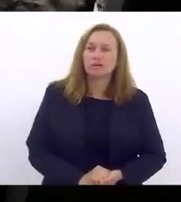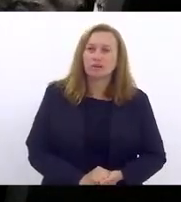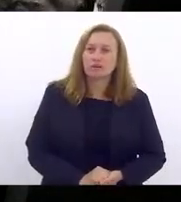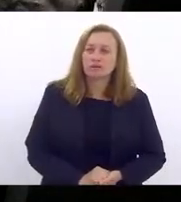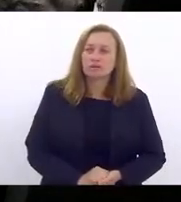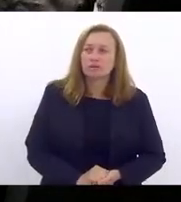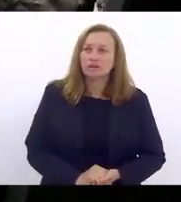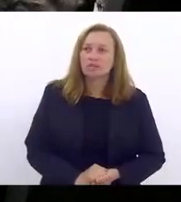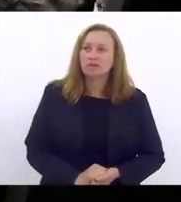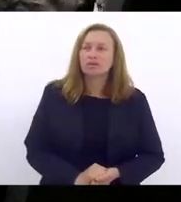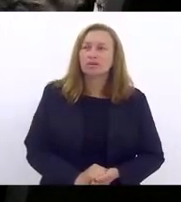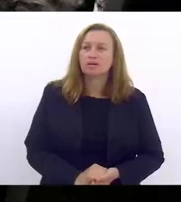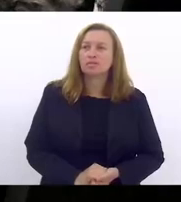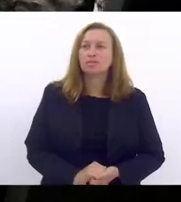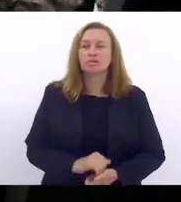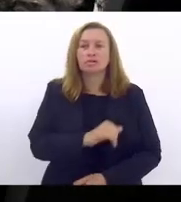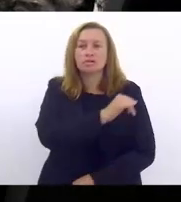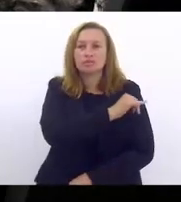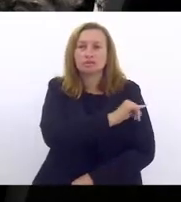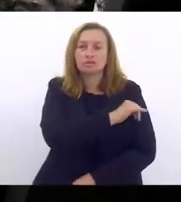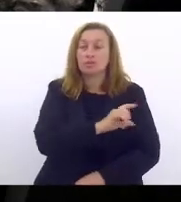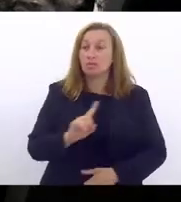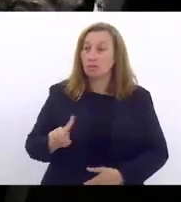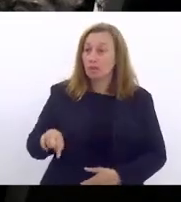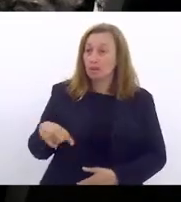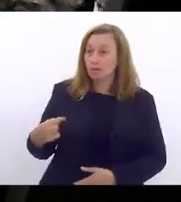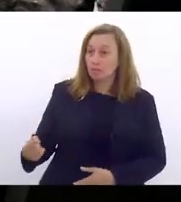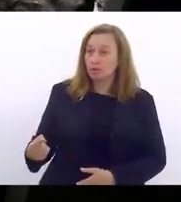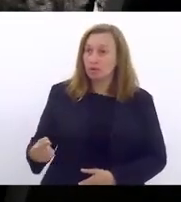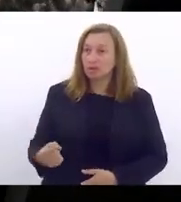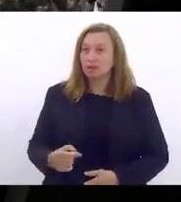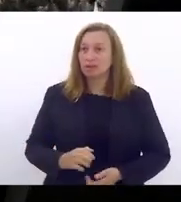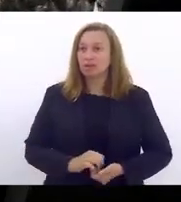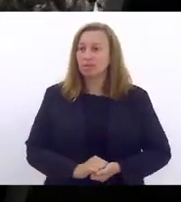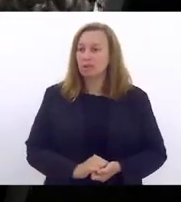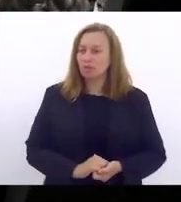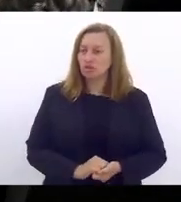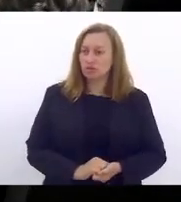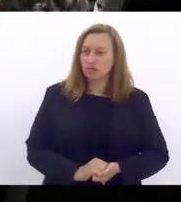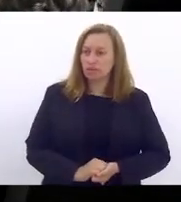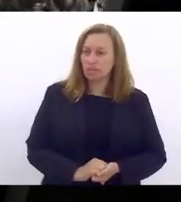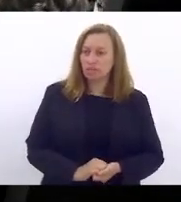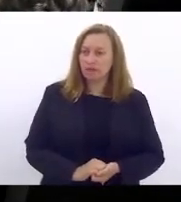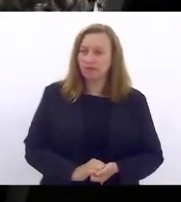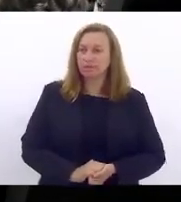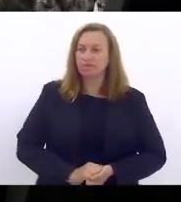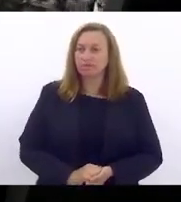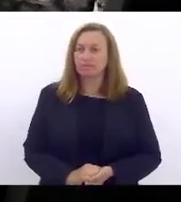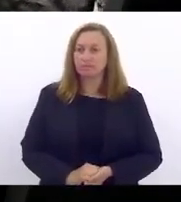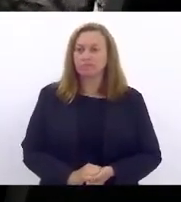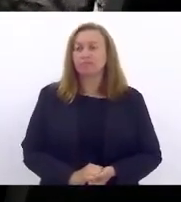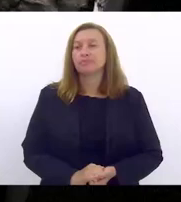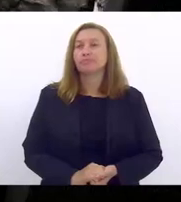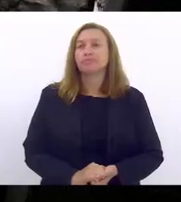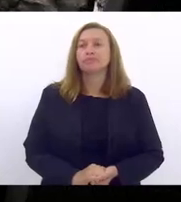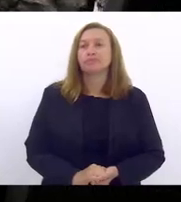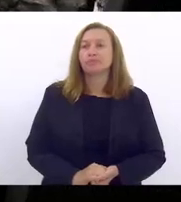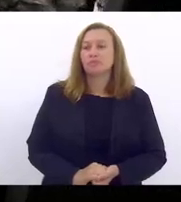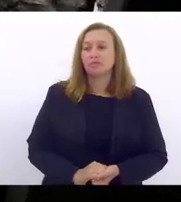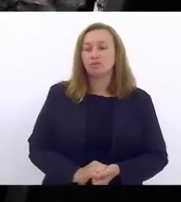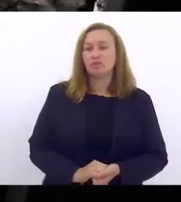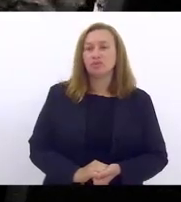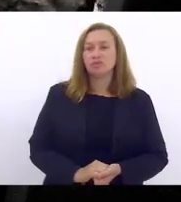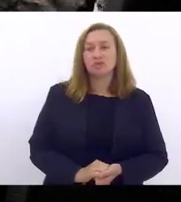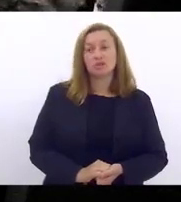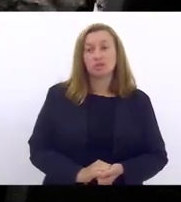Doulas Rio de Janeiro. Logo em seguida, vamos entregar as outras moções de aplauso e reconhecimento e, por